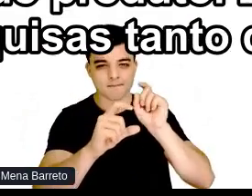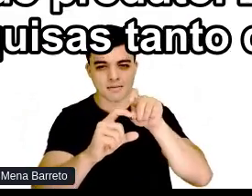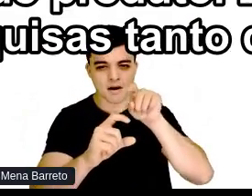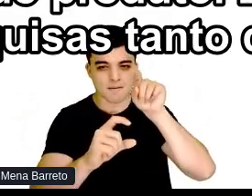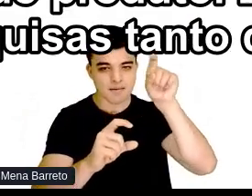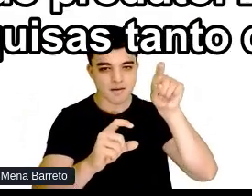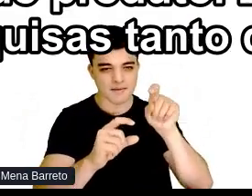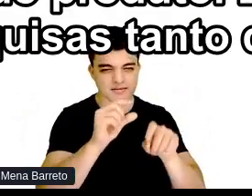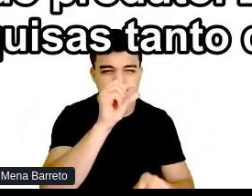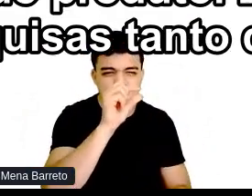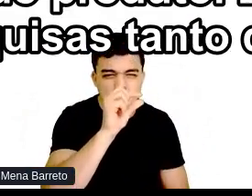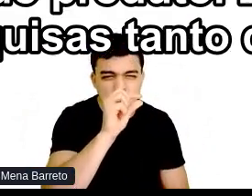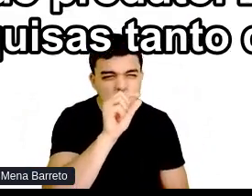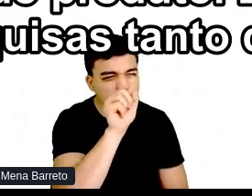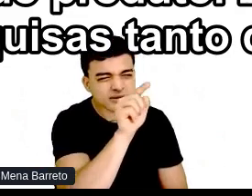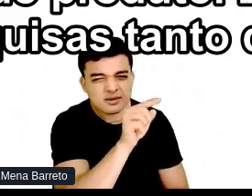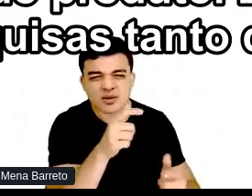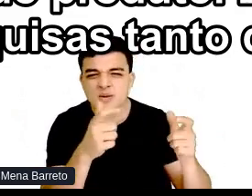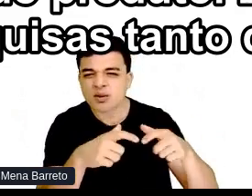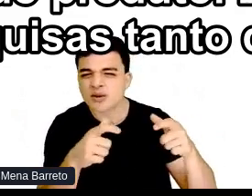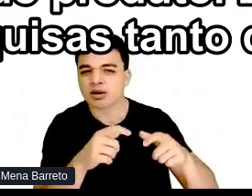ou texto compartilhado.